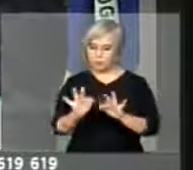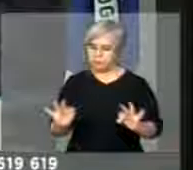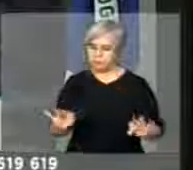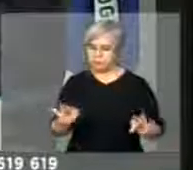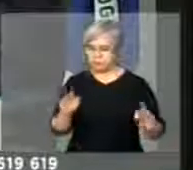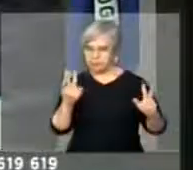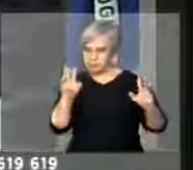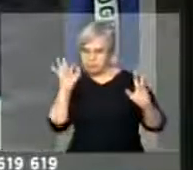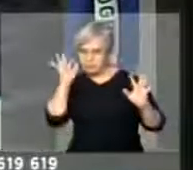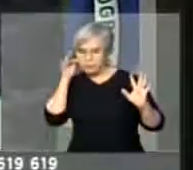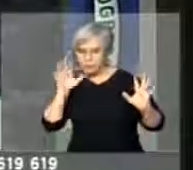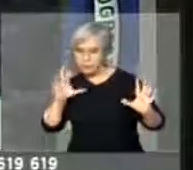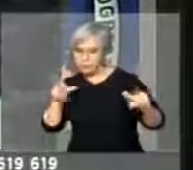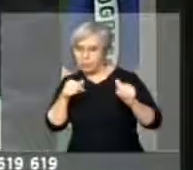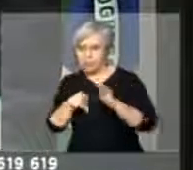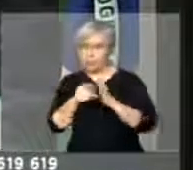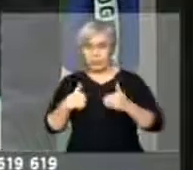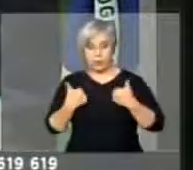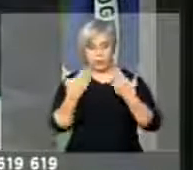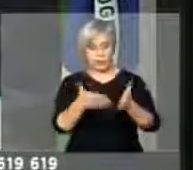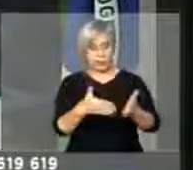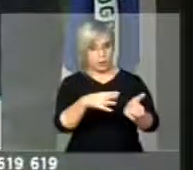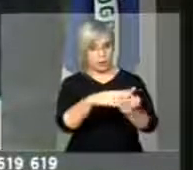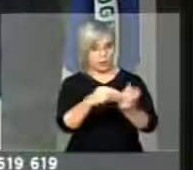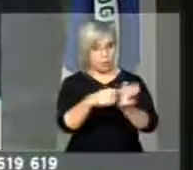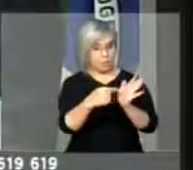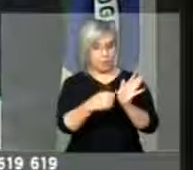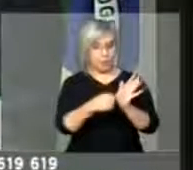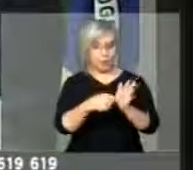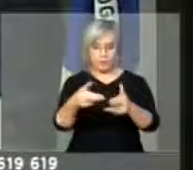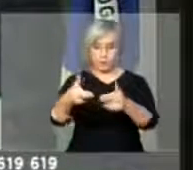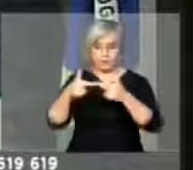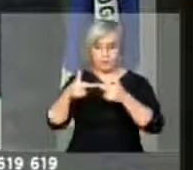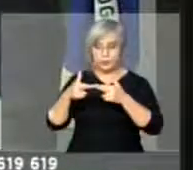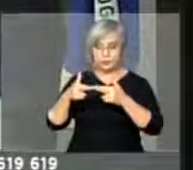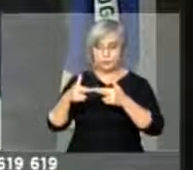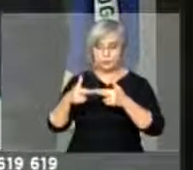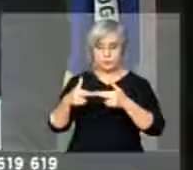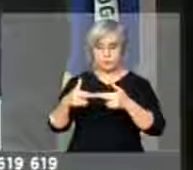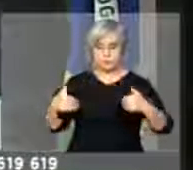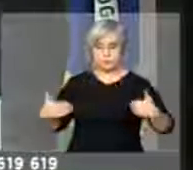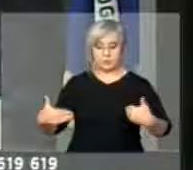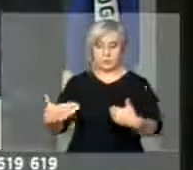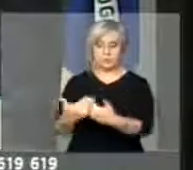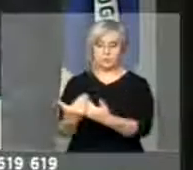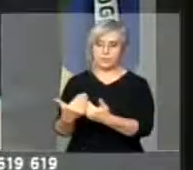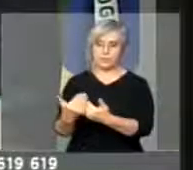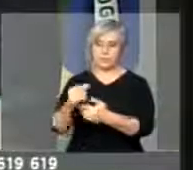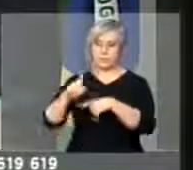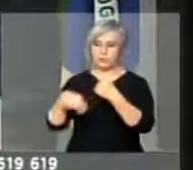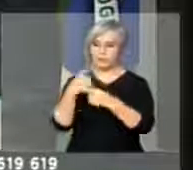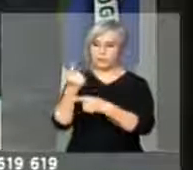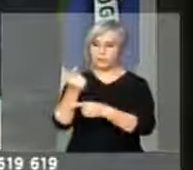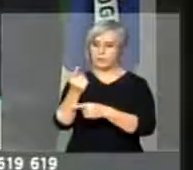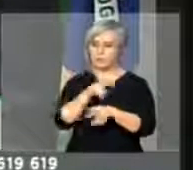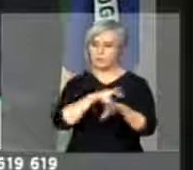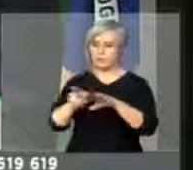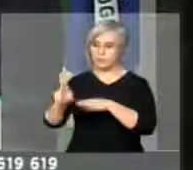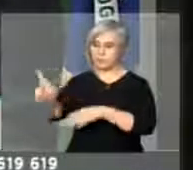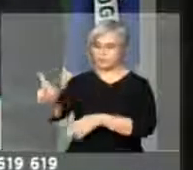eu lhe dei uma cópia do requerimento. Uma semana depois, a resposta